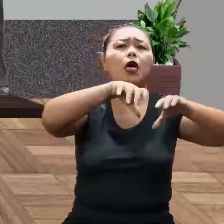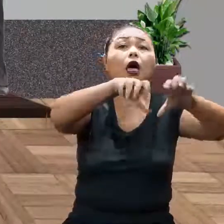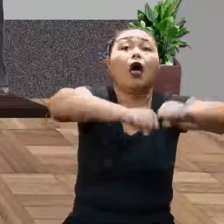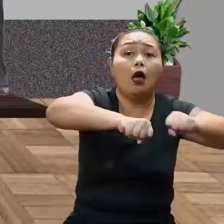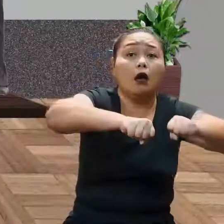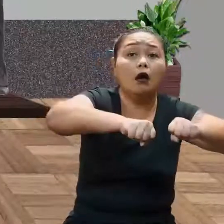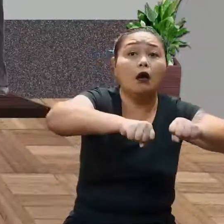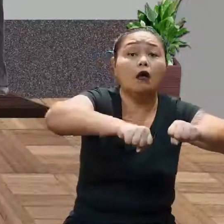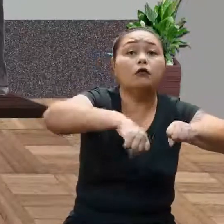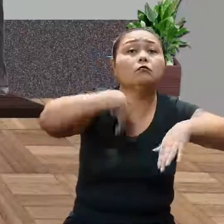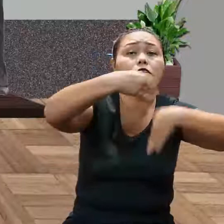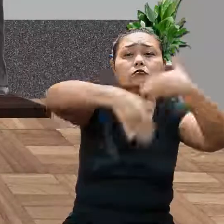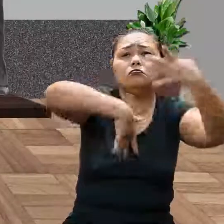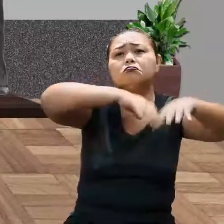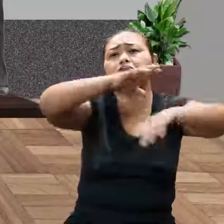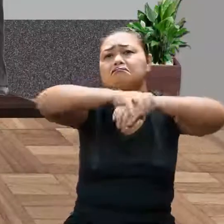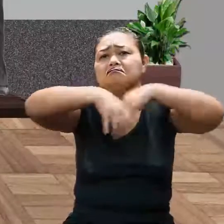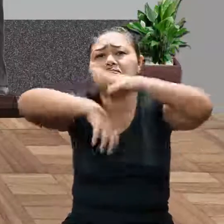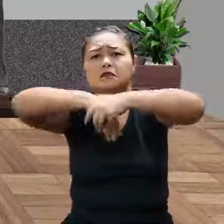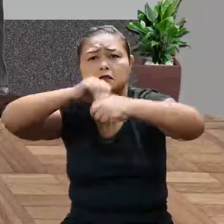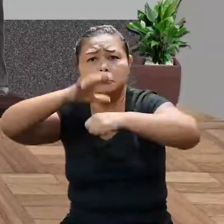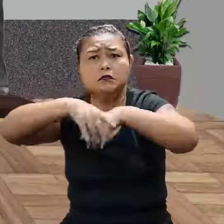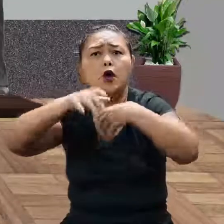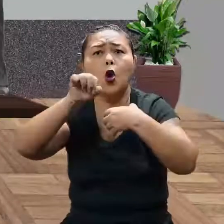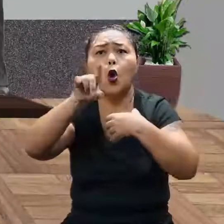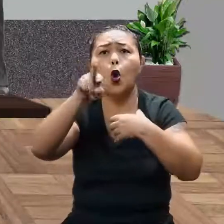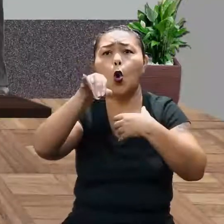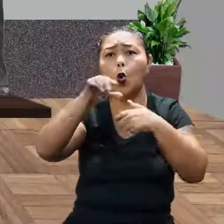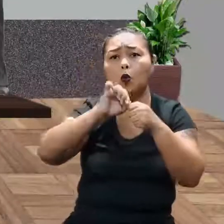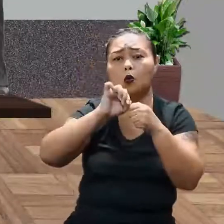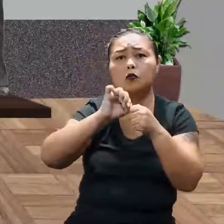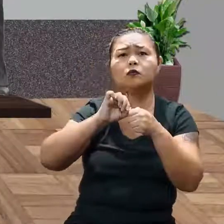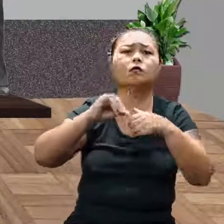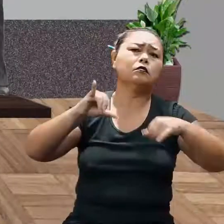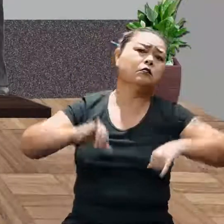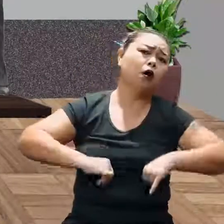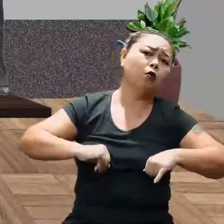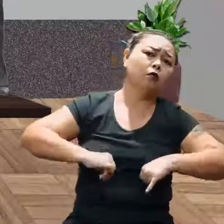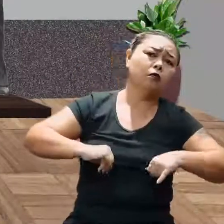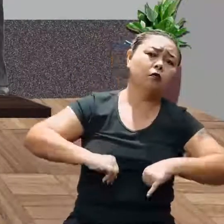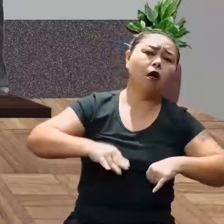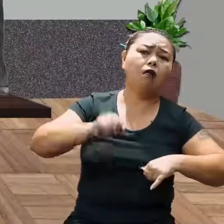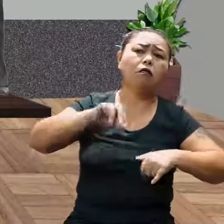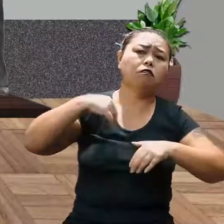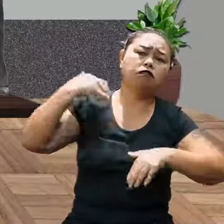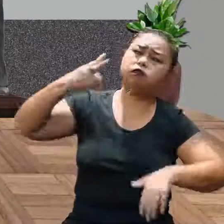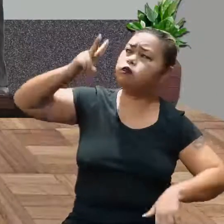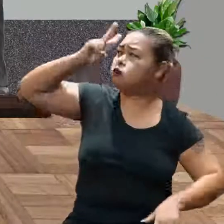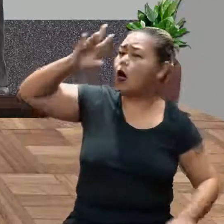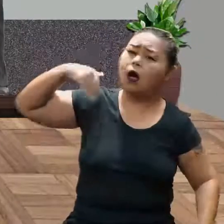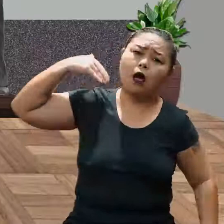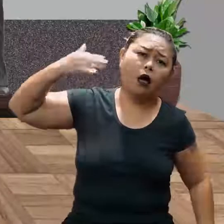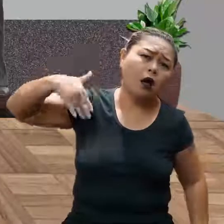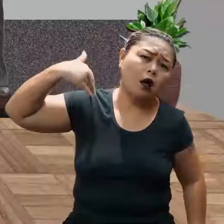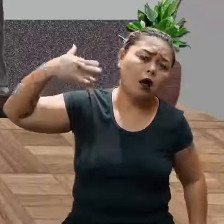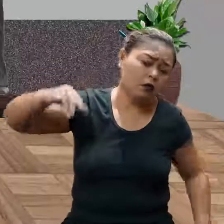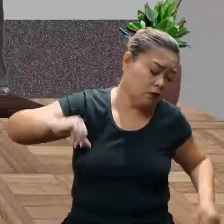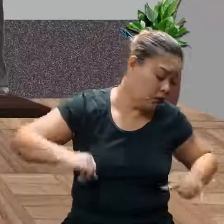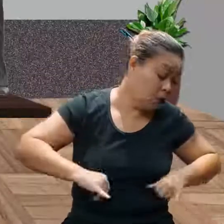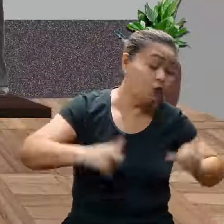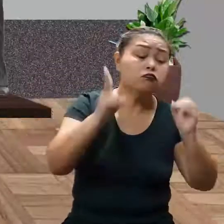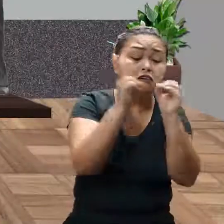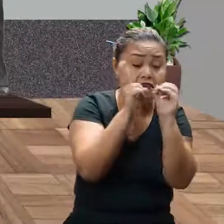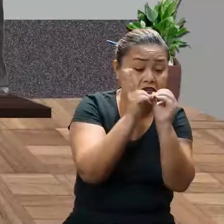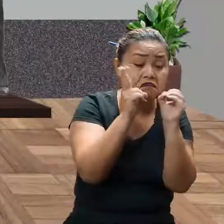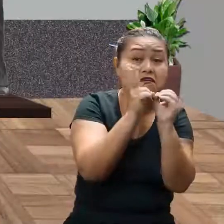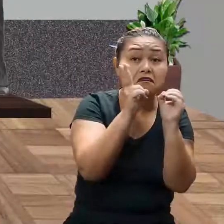tomadas, desde o processo de colonização, por ter sofrido os barbáries ao longo da história.